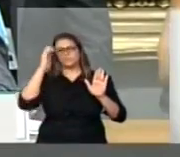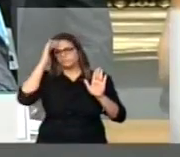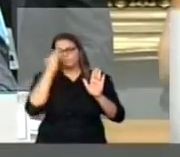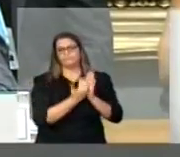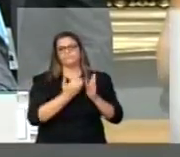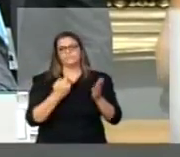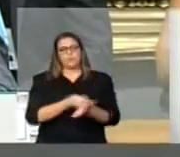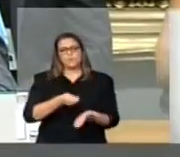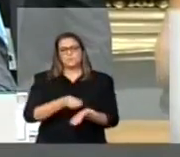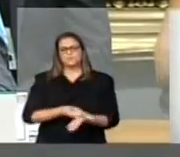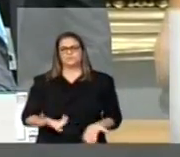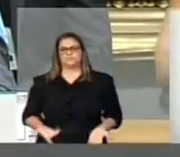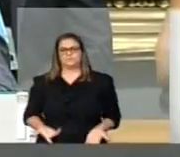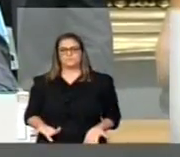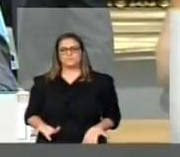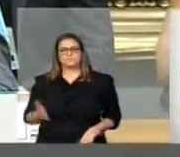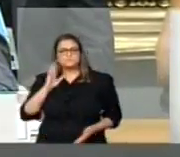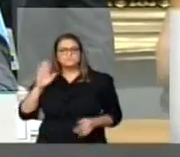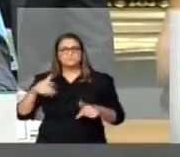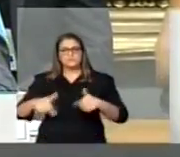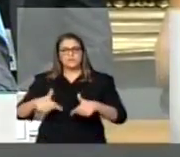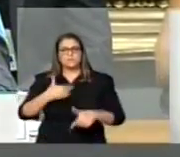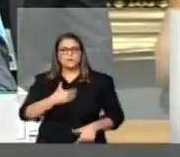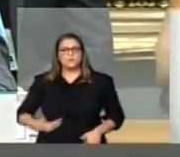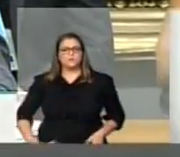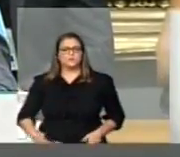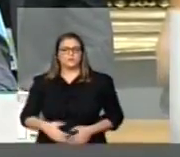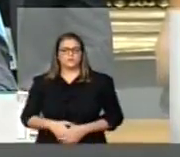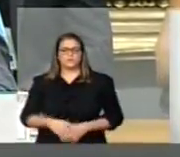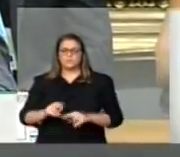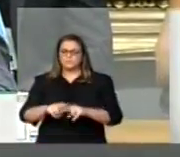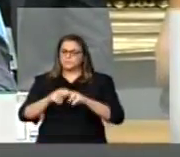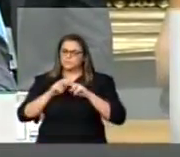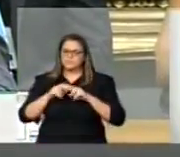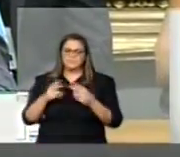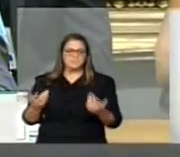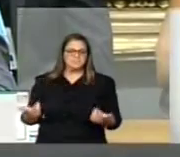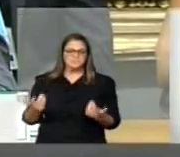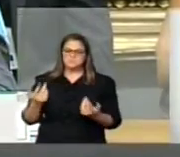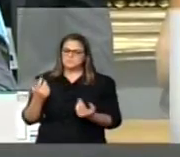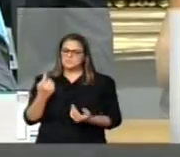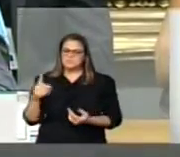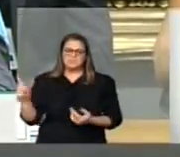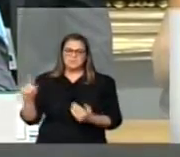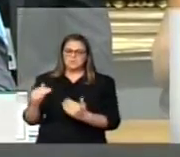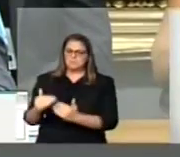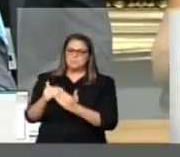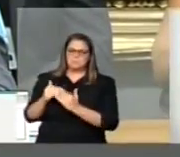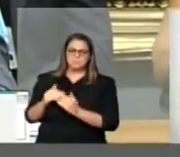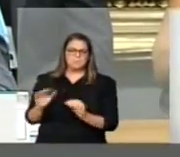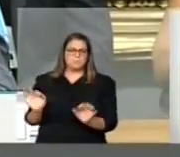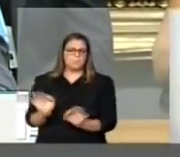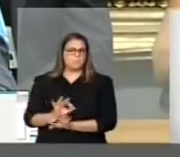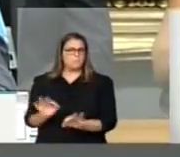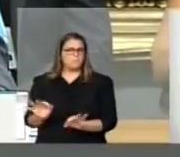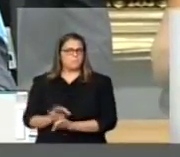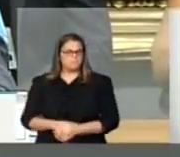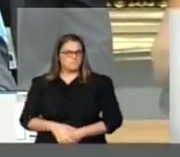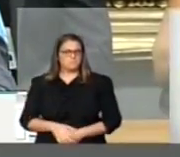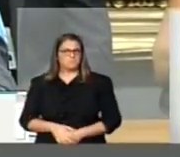público. Portanto, não me convenceu o argumento da violação da segurança jurídica ou da